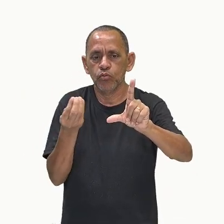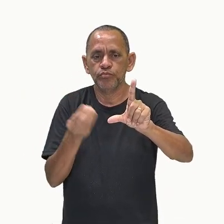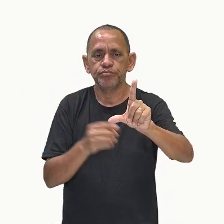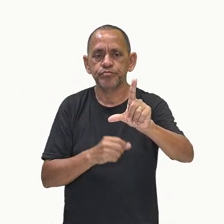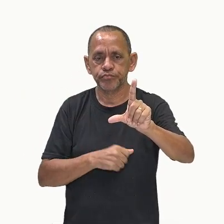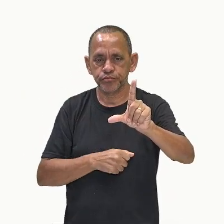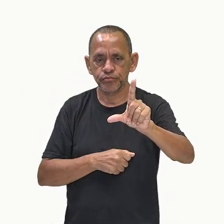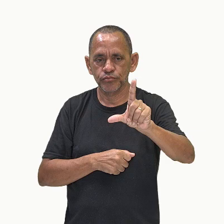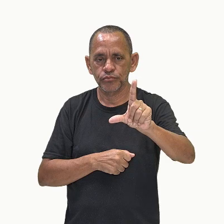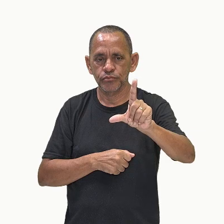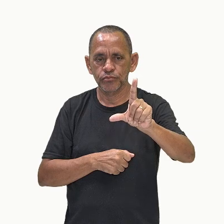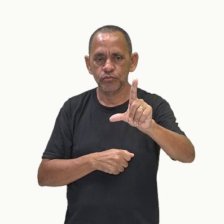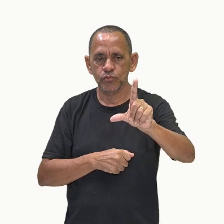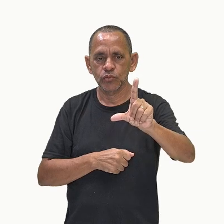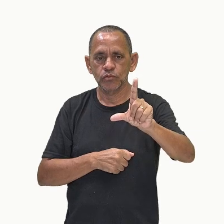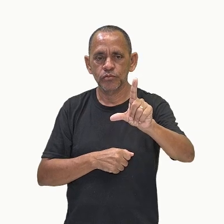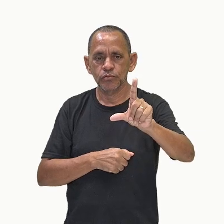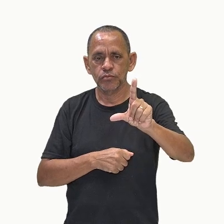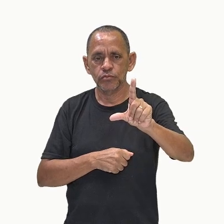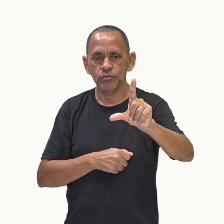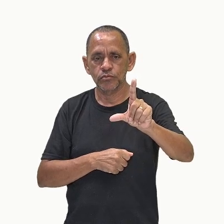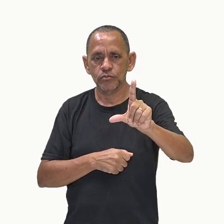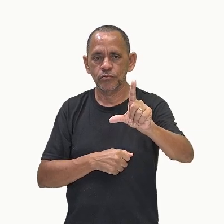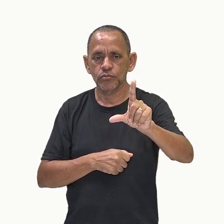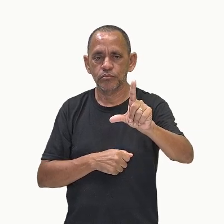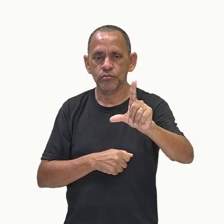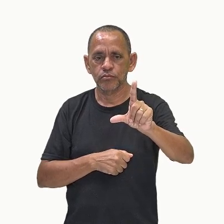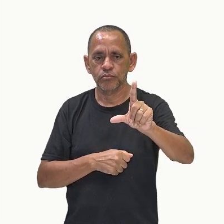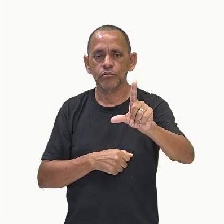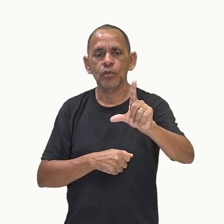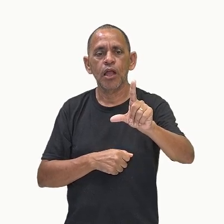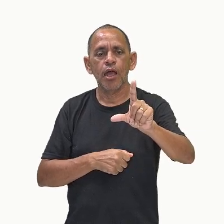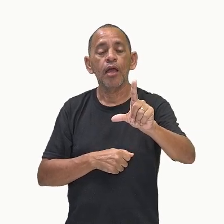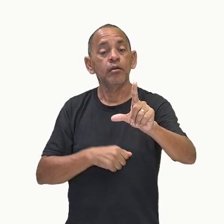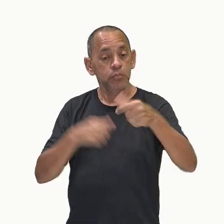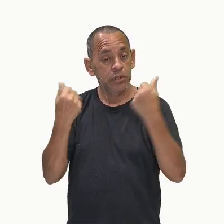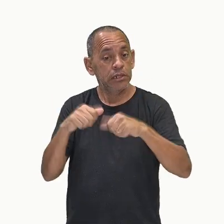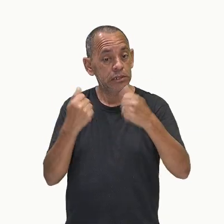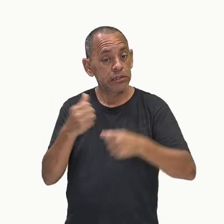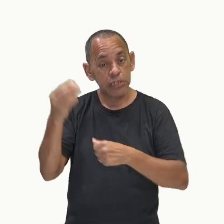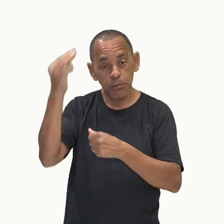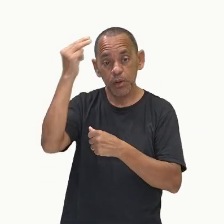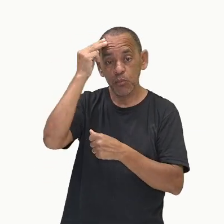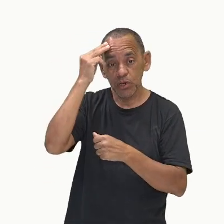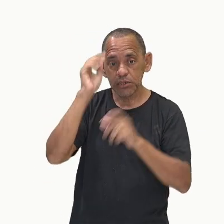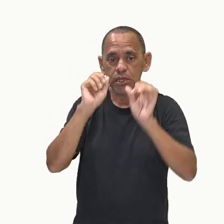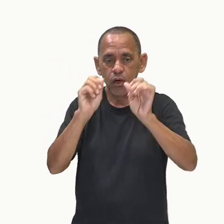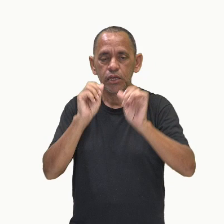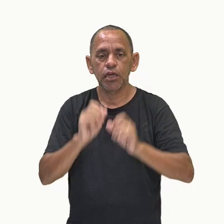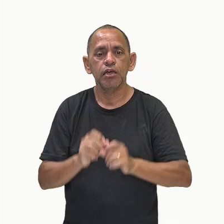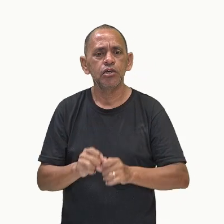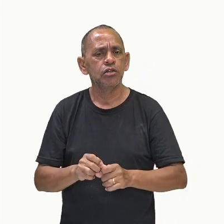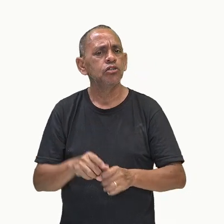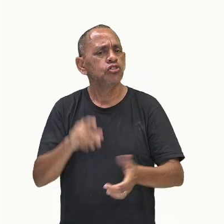é muito importante que vocês memorizem ela. Porque é muito certo,